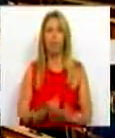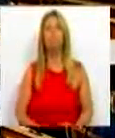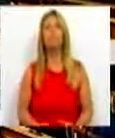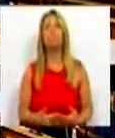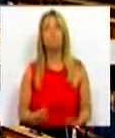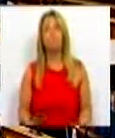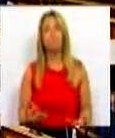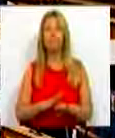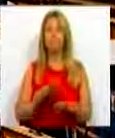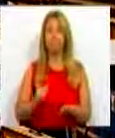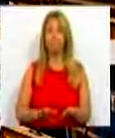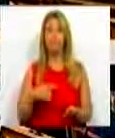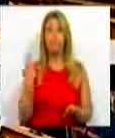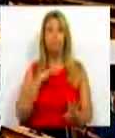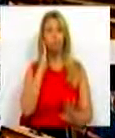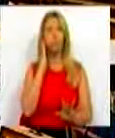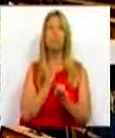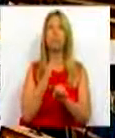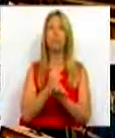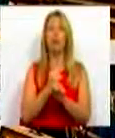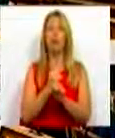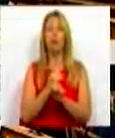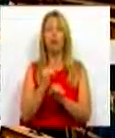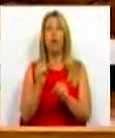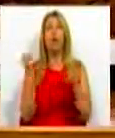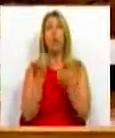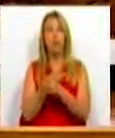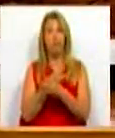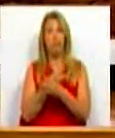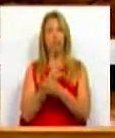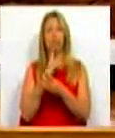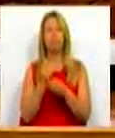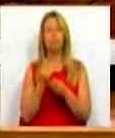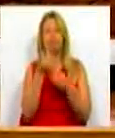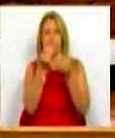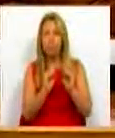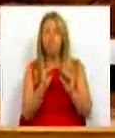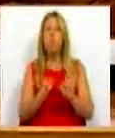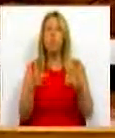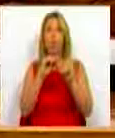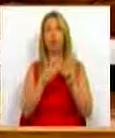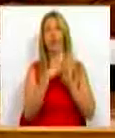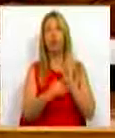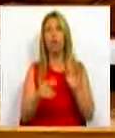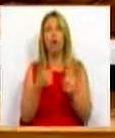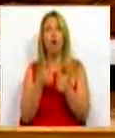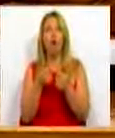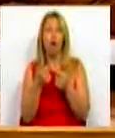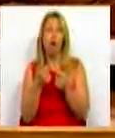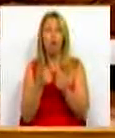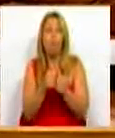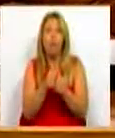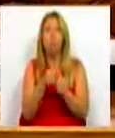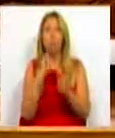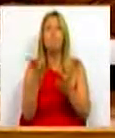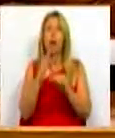É por isso que estamos já a trabalhar com o Instituto de Emprego e Formação Profissional para construir um novo modelo de acompanhamento, mais próximo, mais integrado, que tire